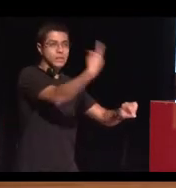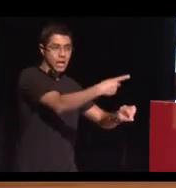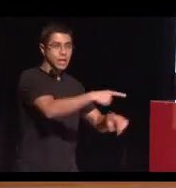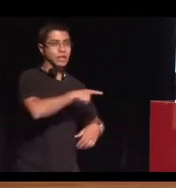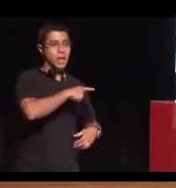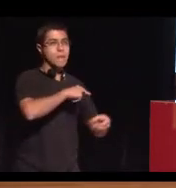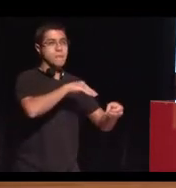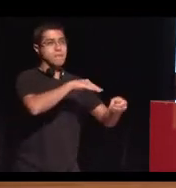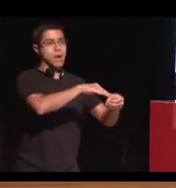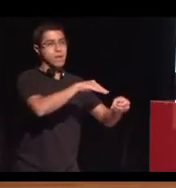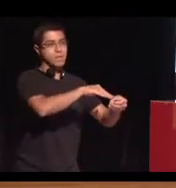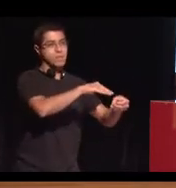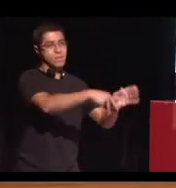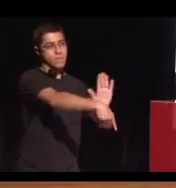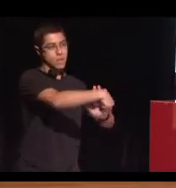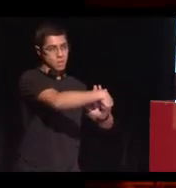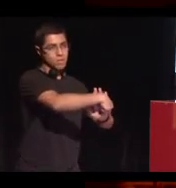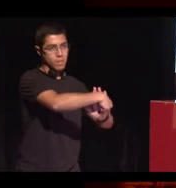às vezes não.